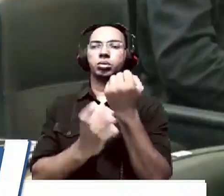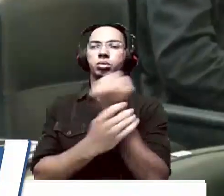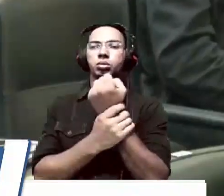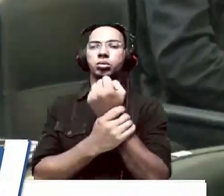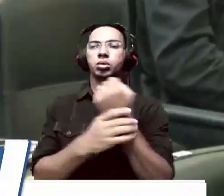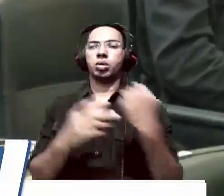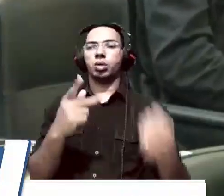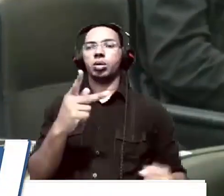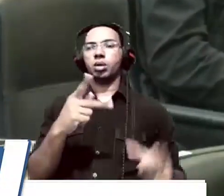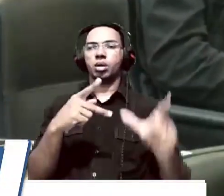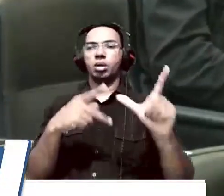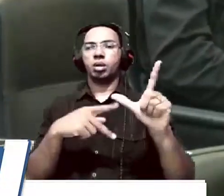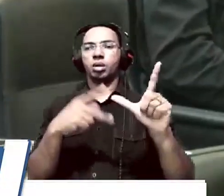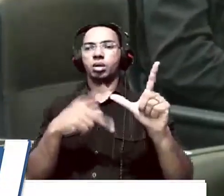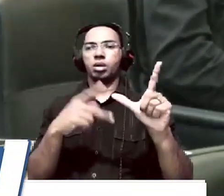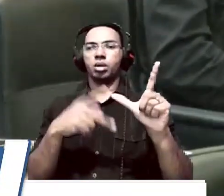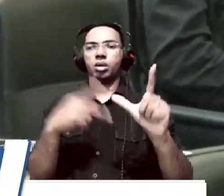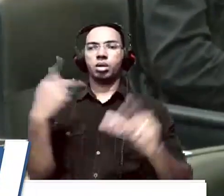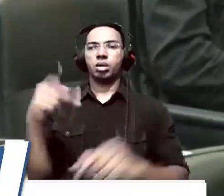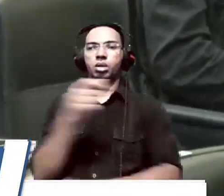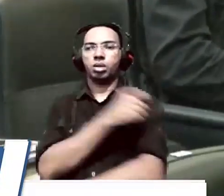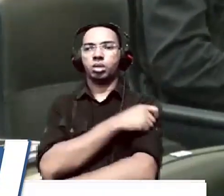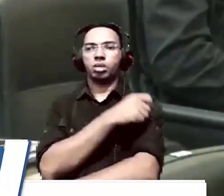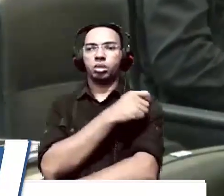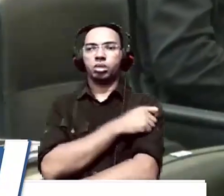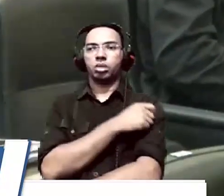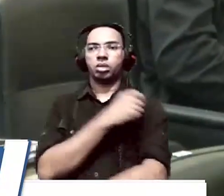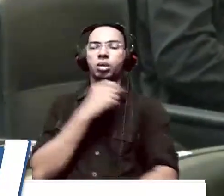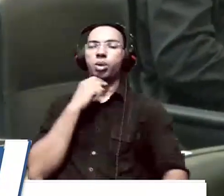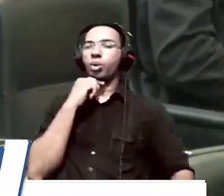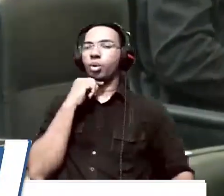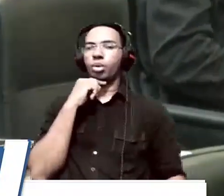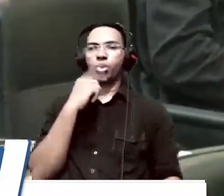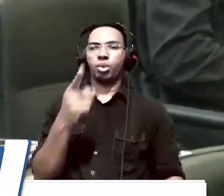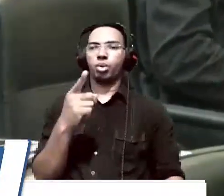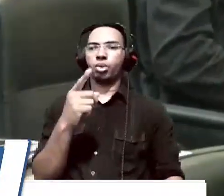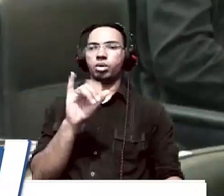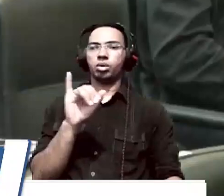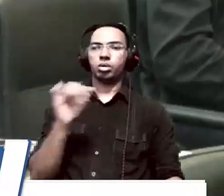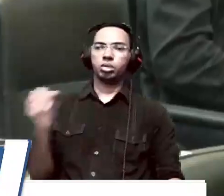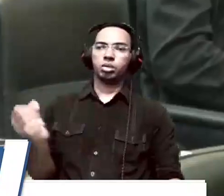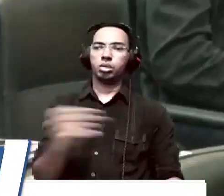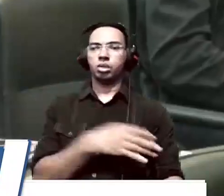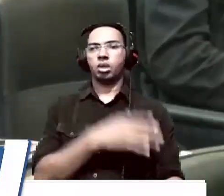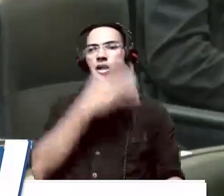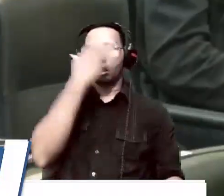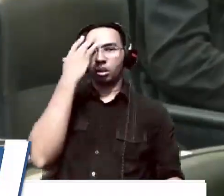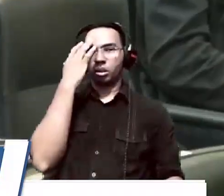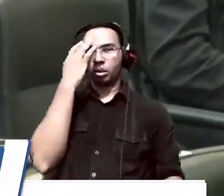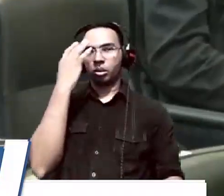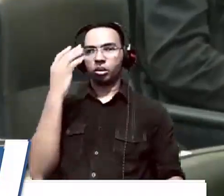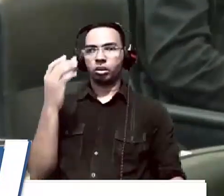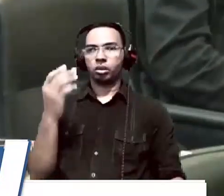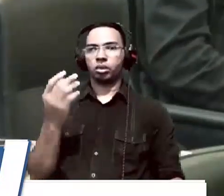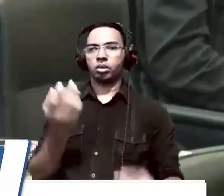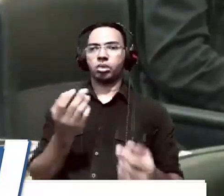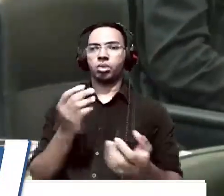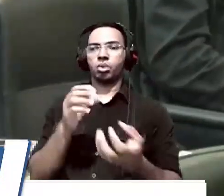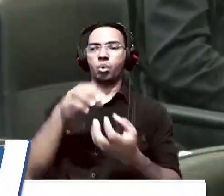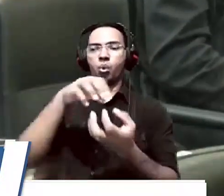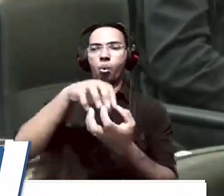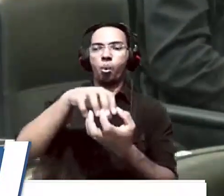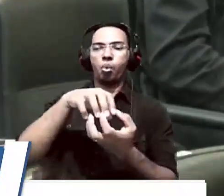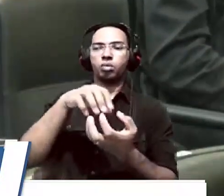do estudante. Isso não é uma inovação, ninguém está colocando o ovo em pé, várias